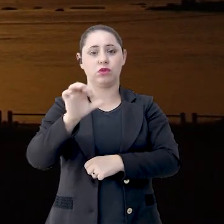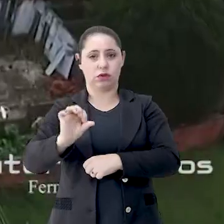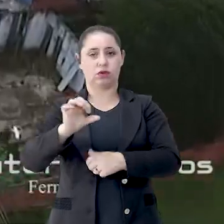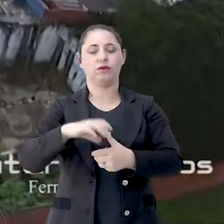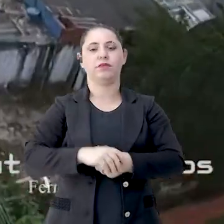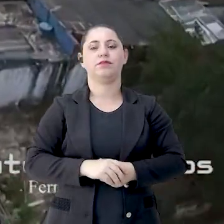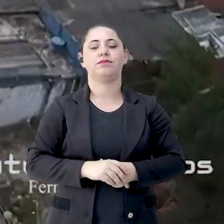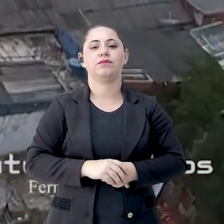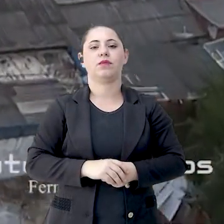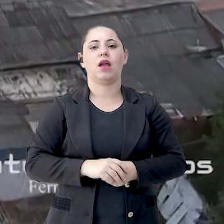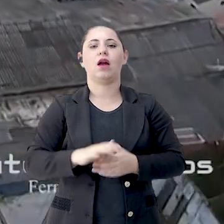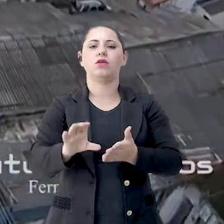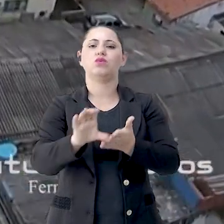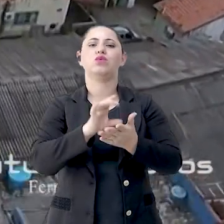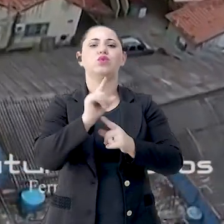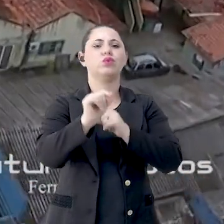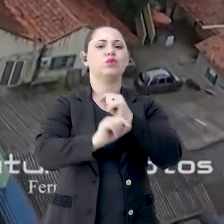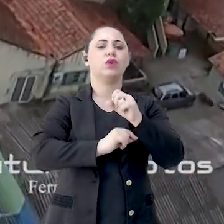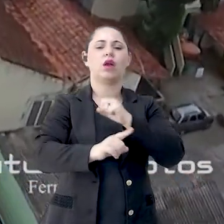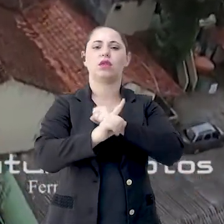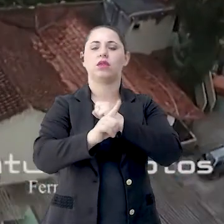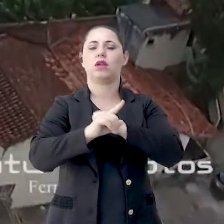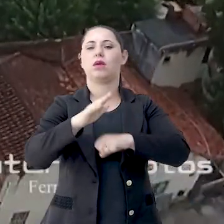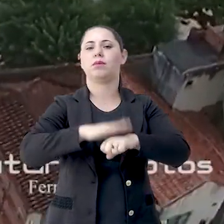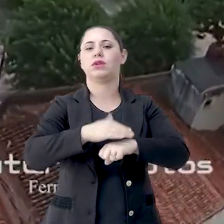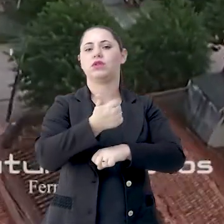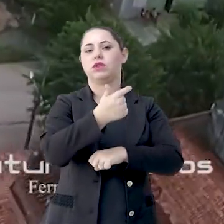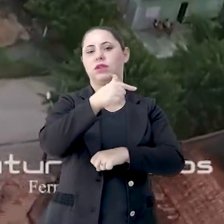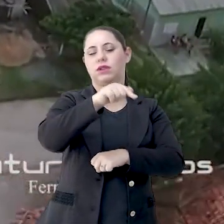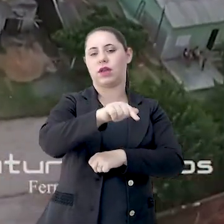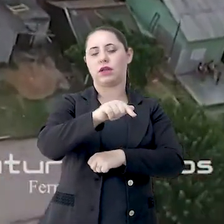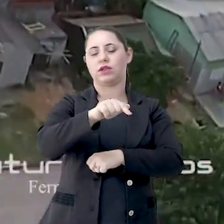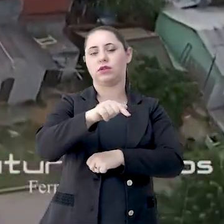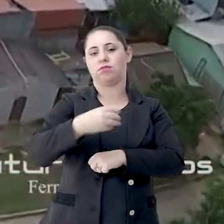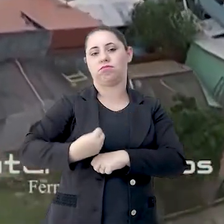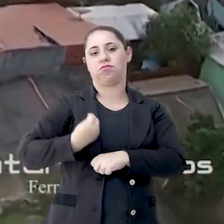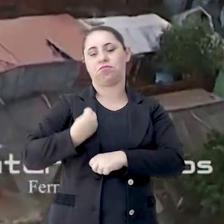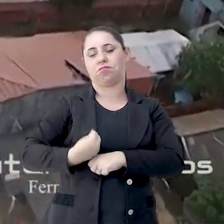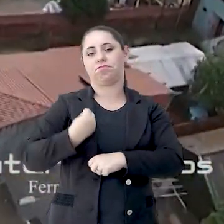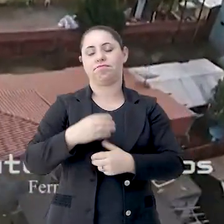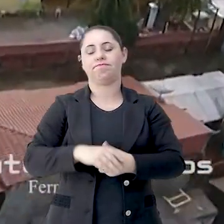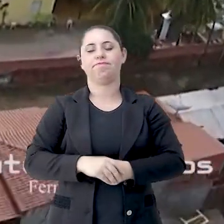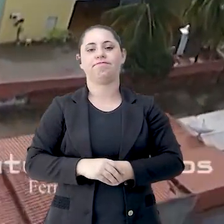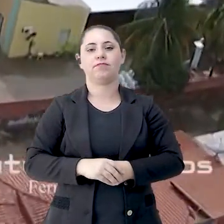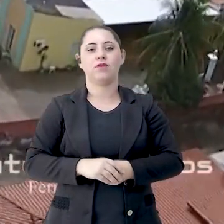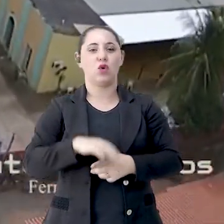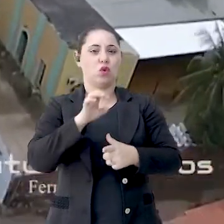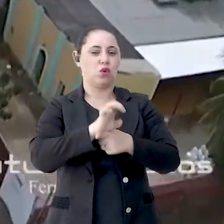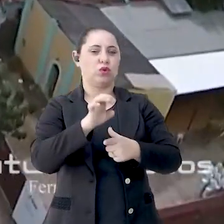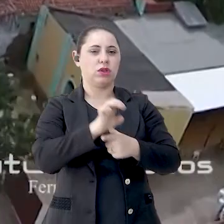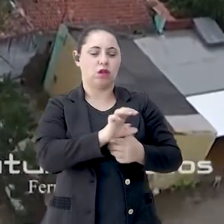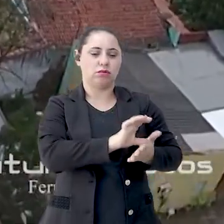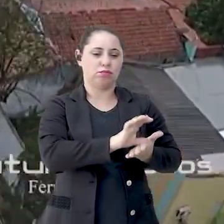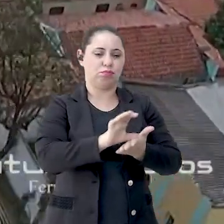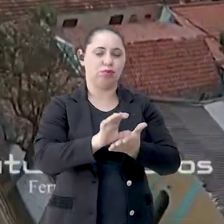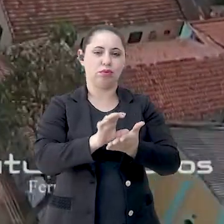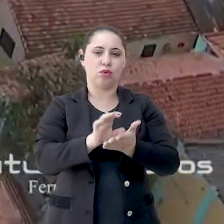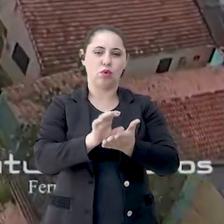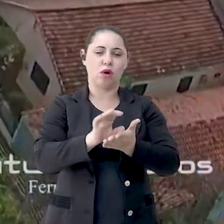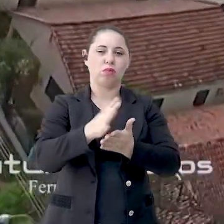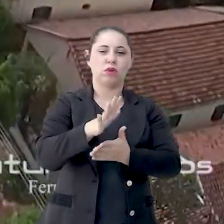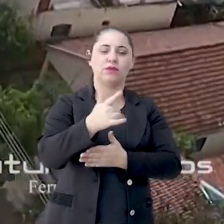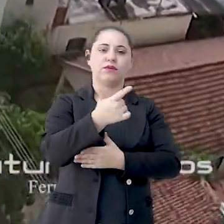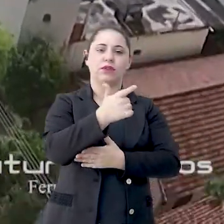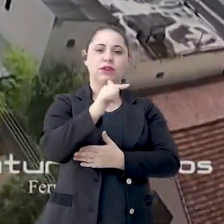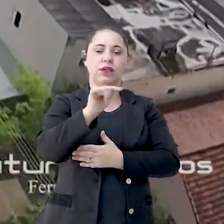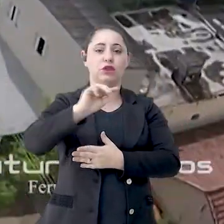habitantes. O estado destinou verbas no valor de quase 27 milhões de reais e o governo federal um pouco mais